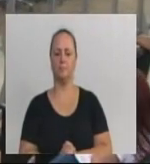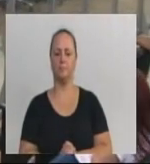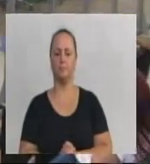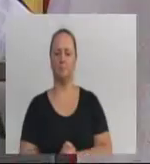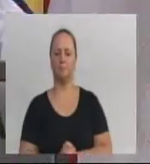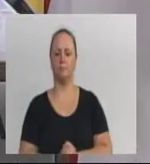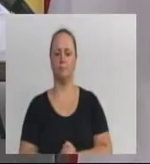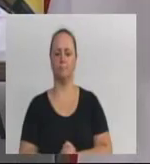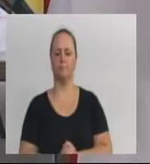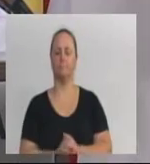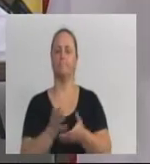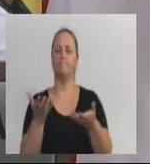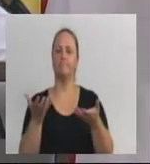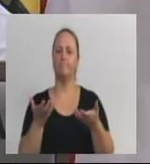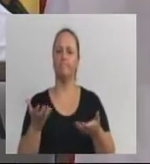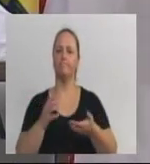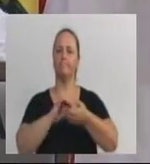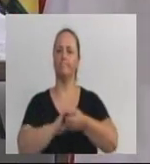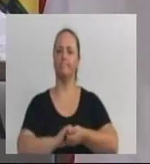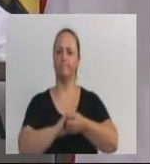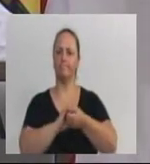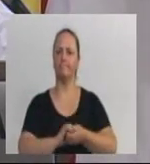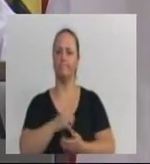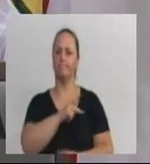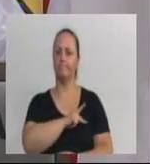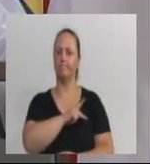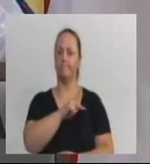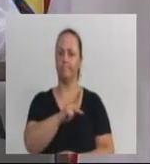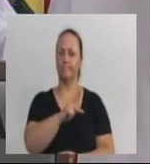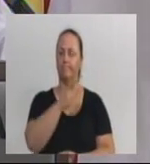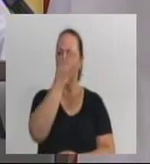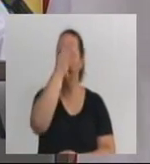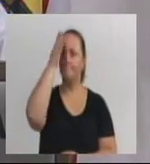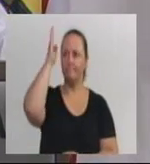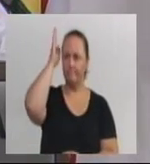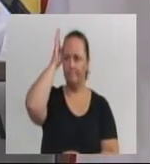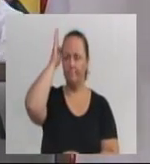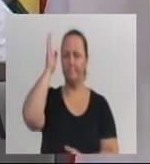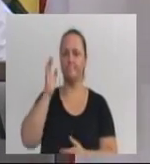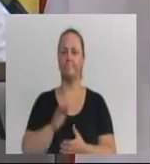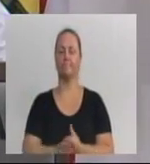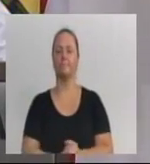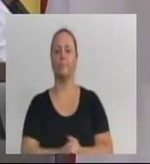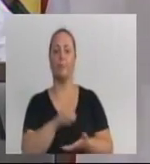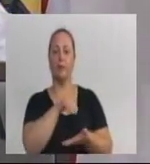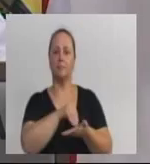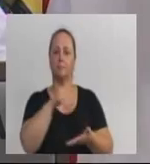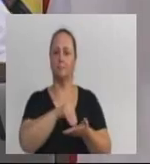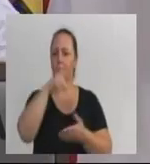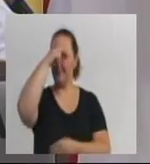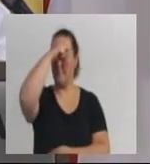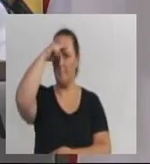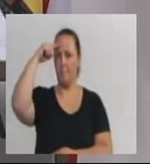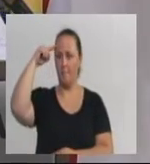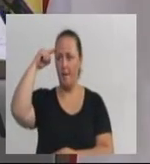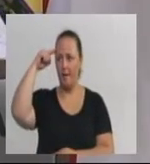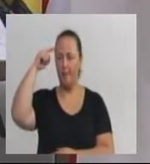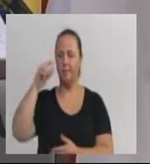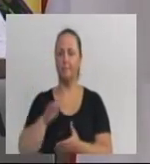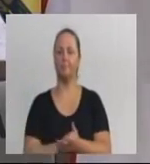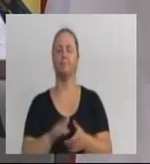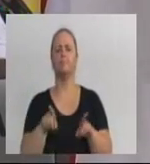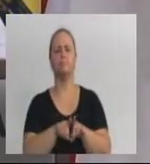Quero aqui cumprimentar nosso nobre presidente, Mário Debran, nosso secretário Marcos da Rosa,